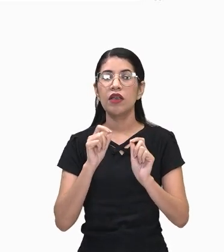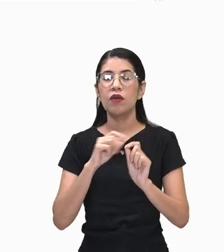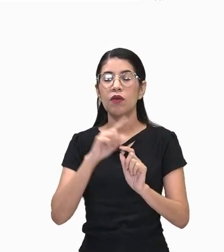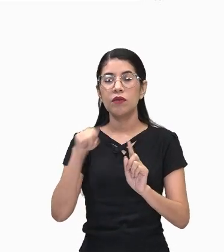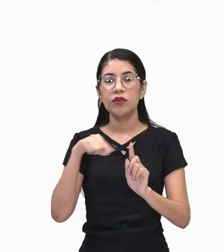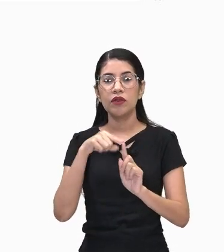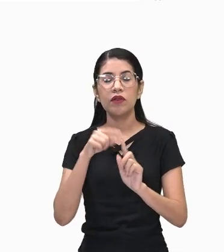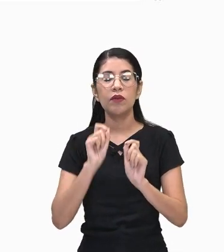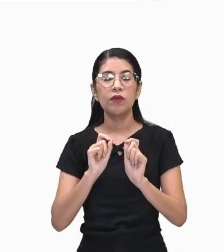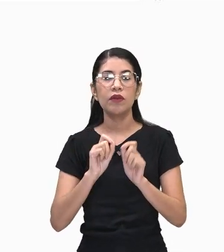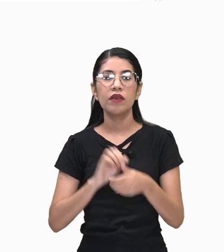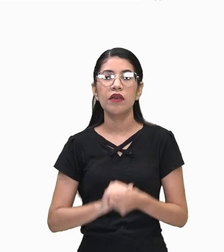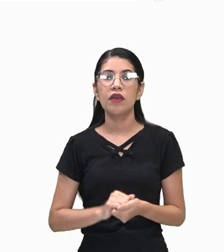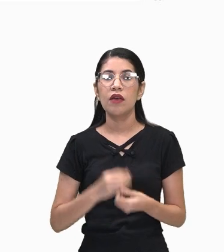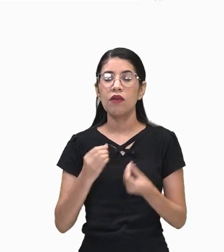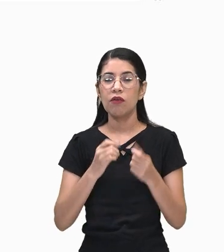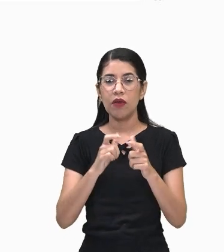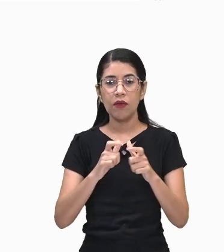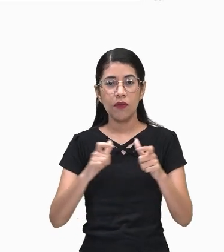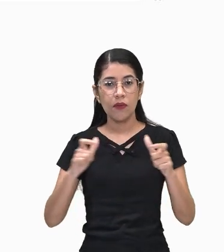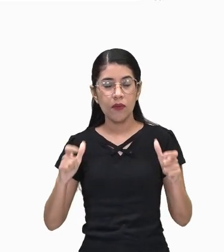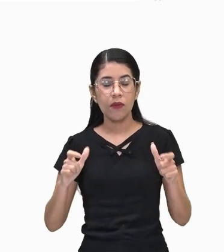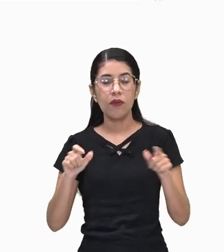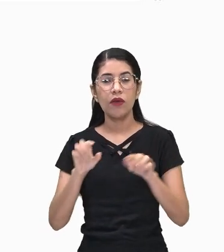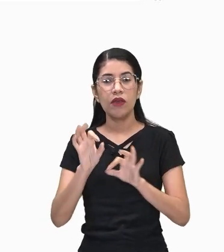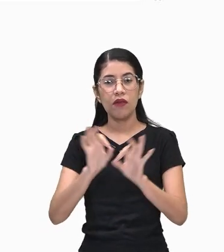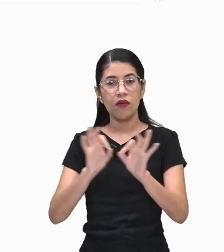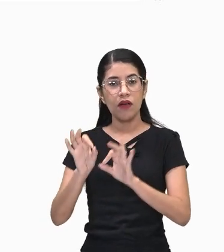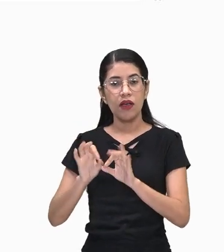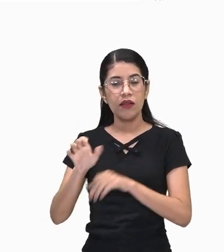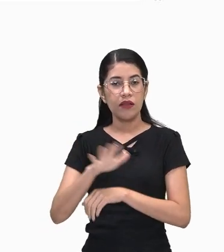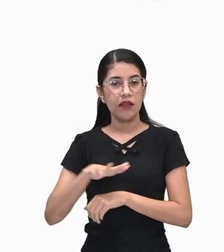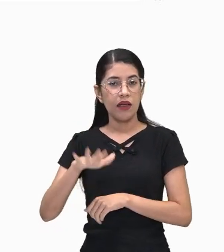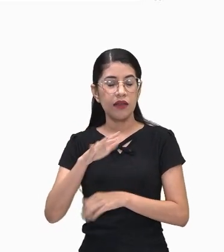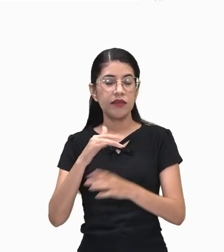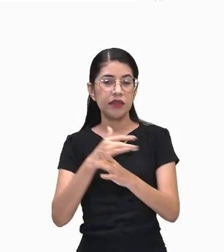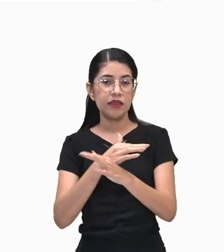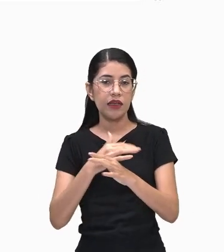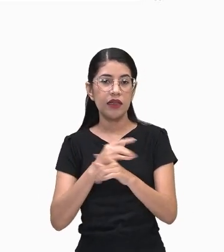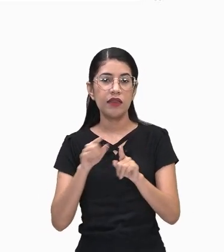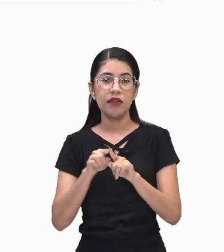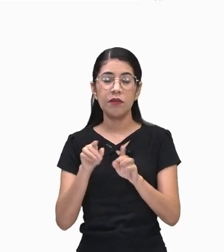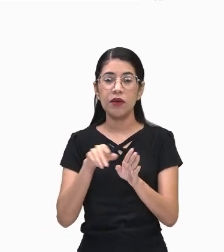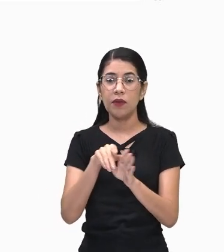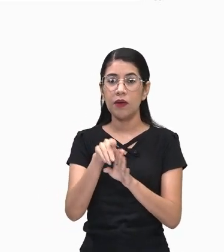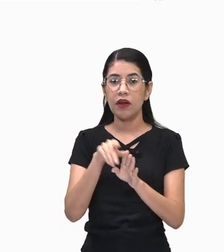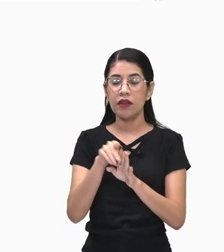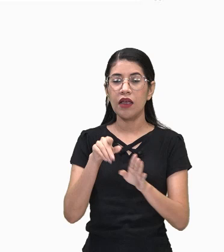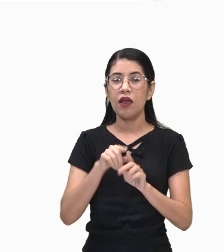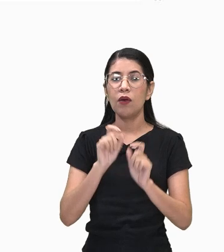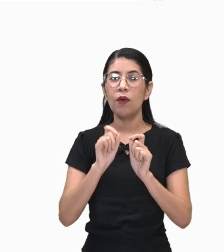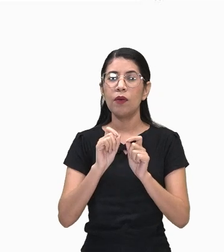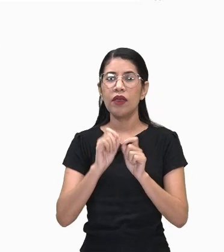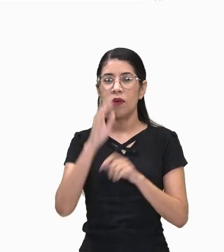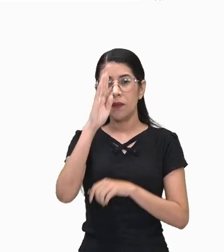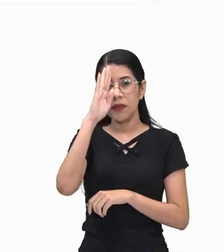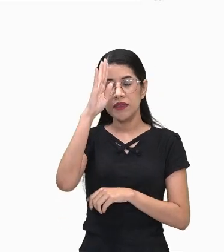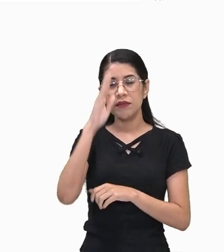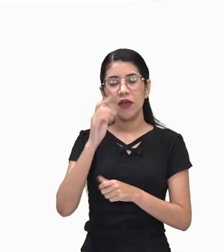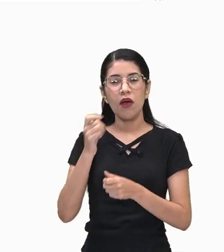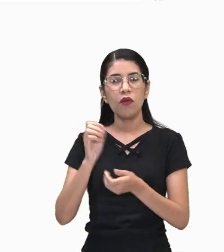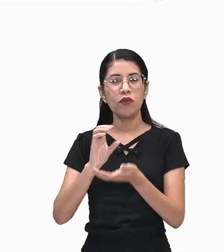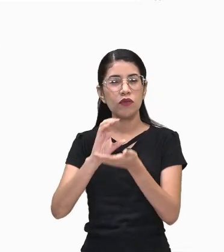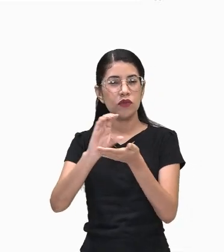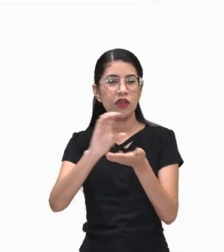o crescimento, funcionamento, o planejamento territorial da cidade e orientar as prioridades de investimento.